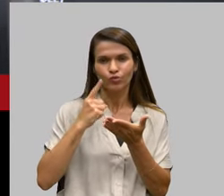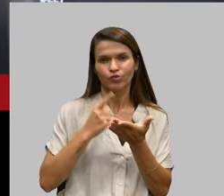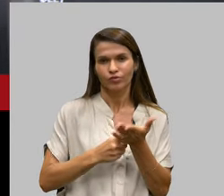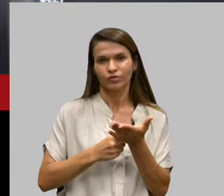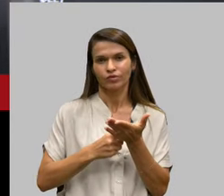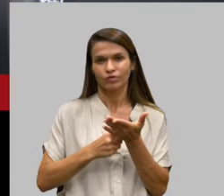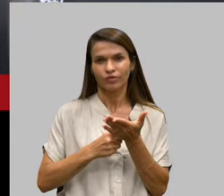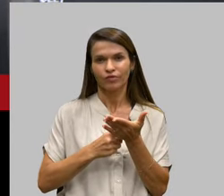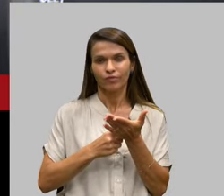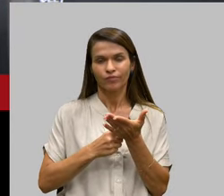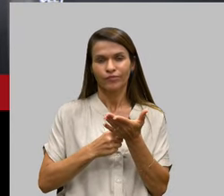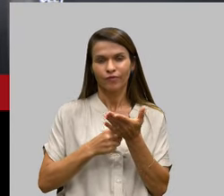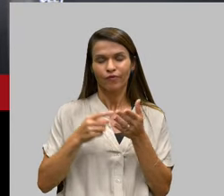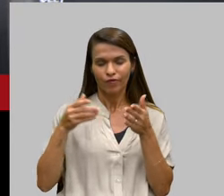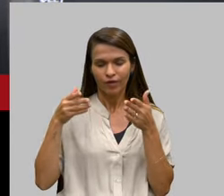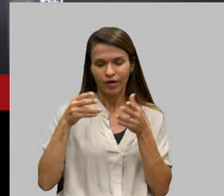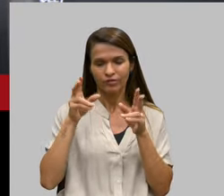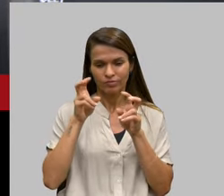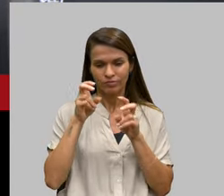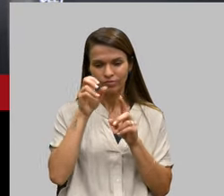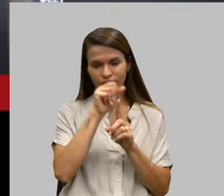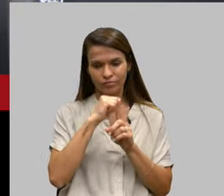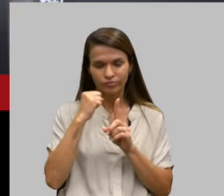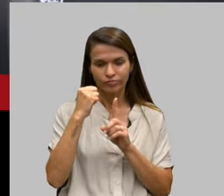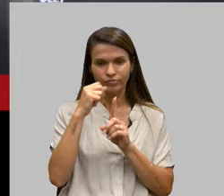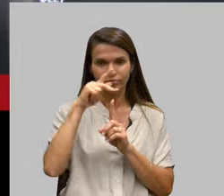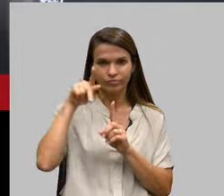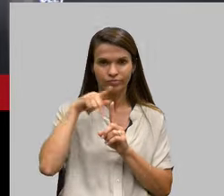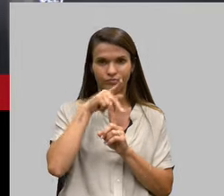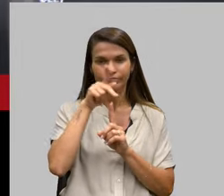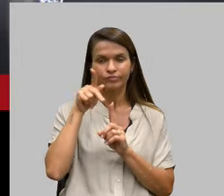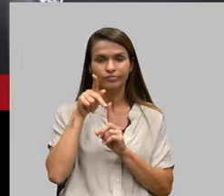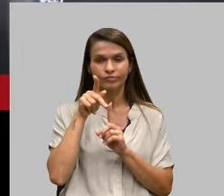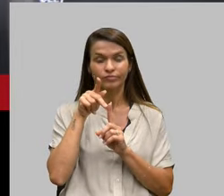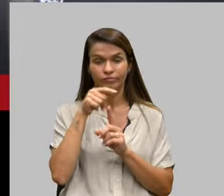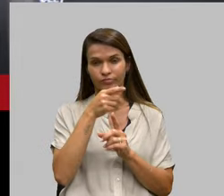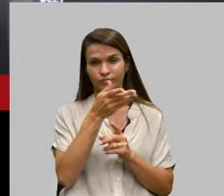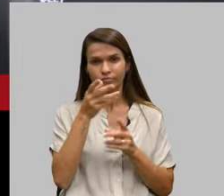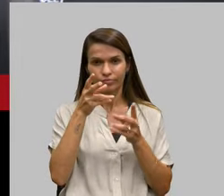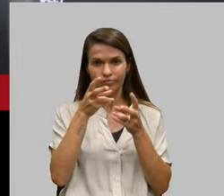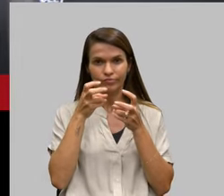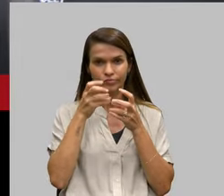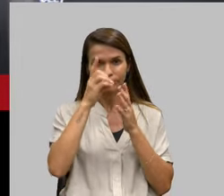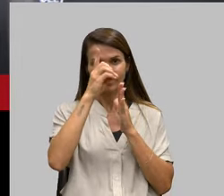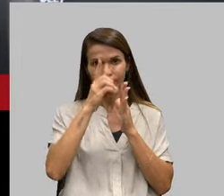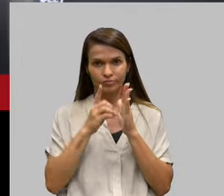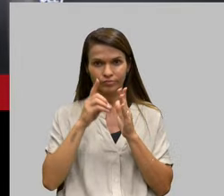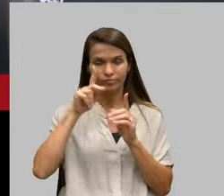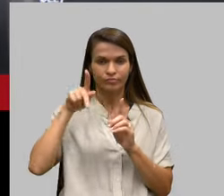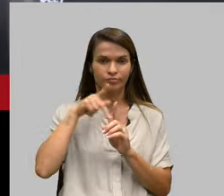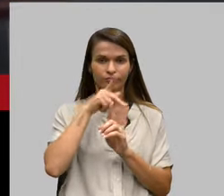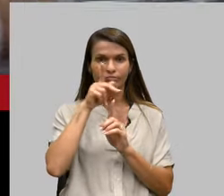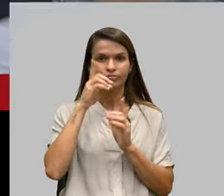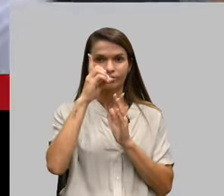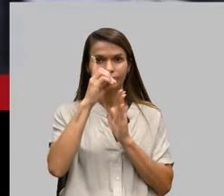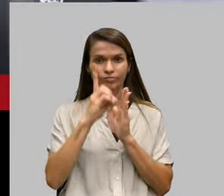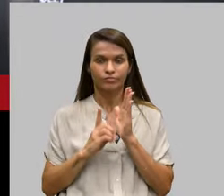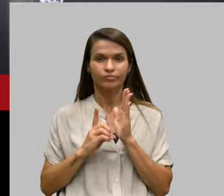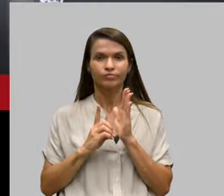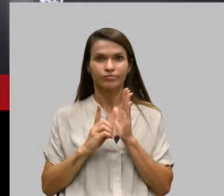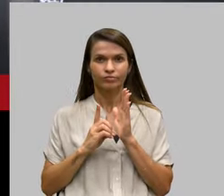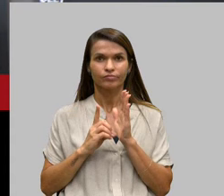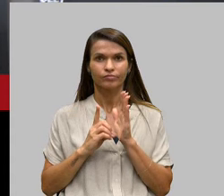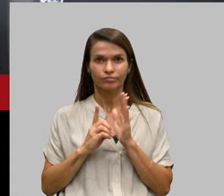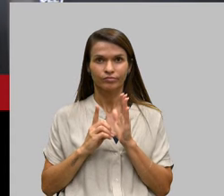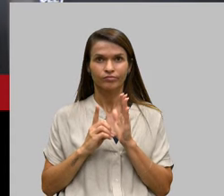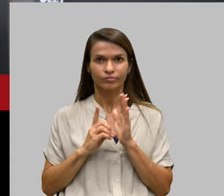o senhores perceberam bem quem já vem acompanhando bem o direito previdenciário que foi amplamente